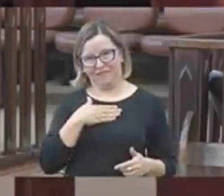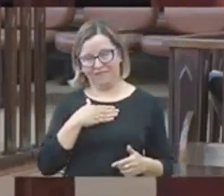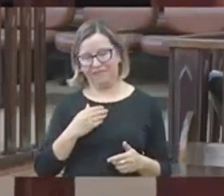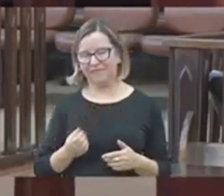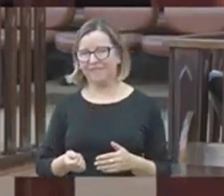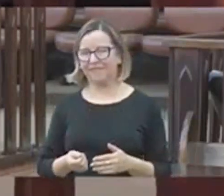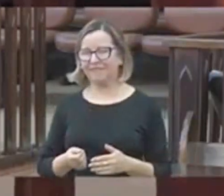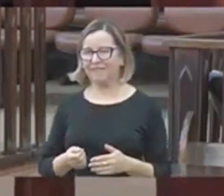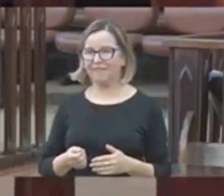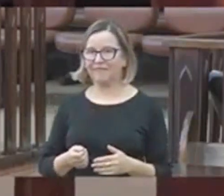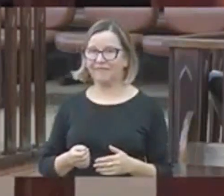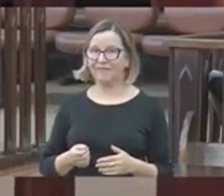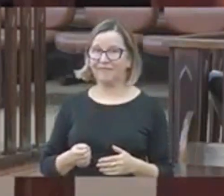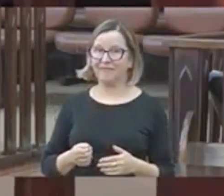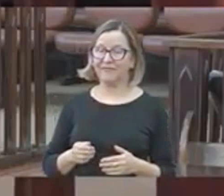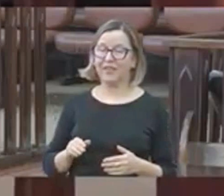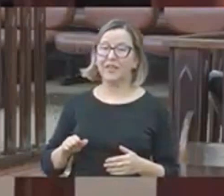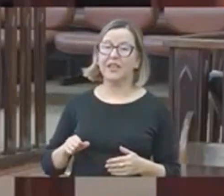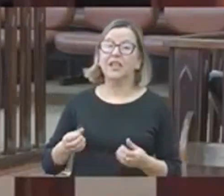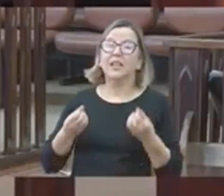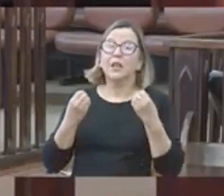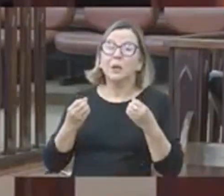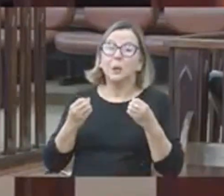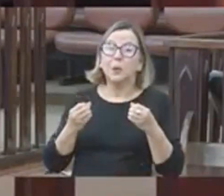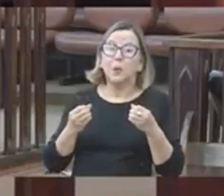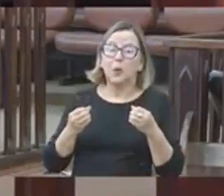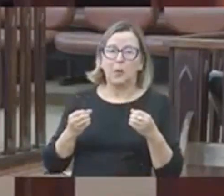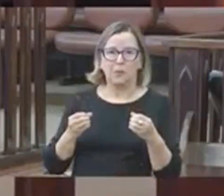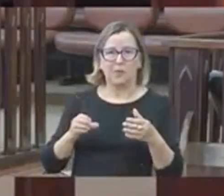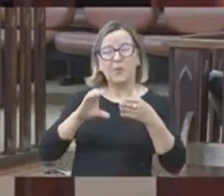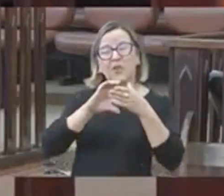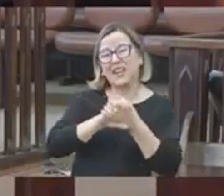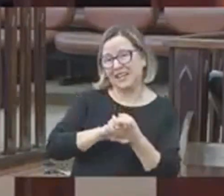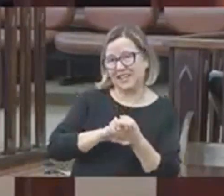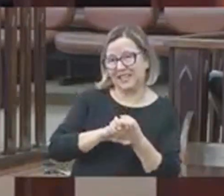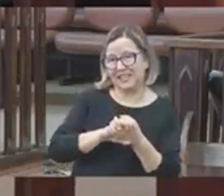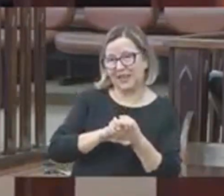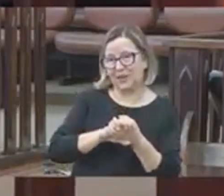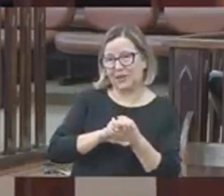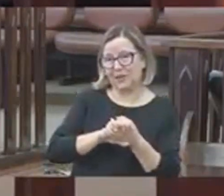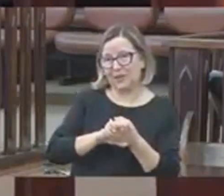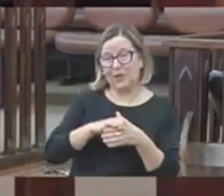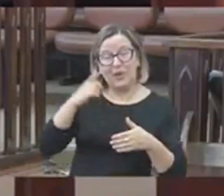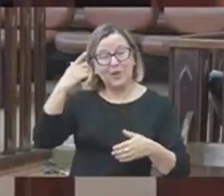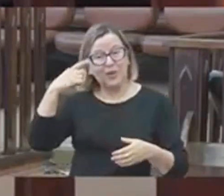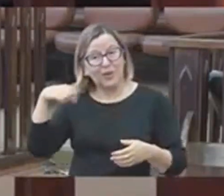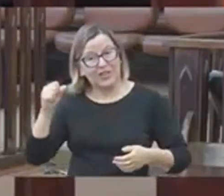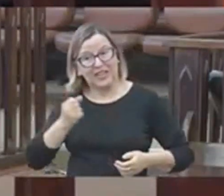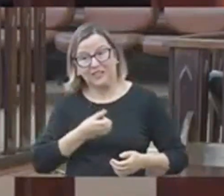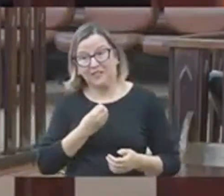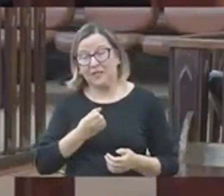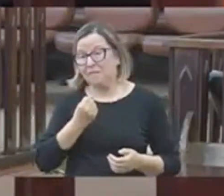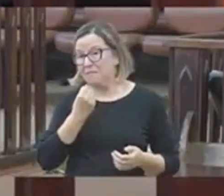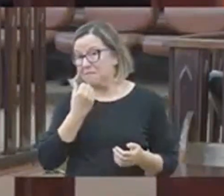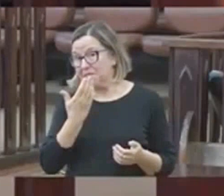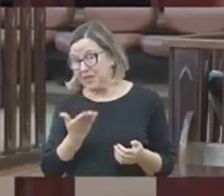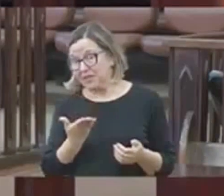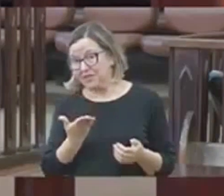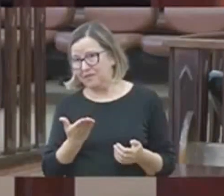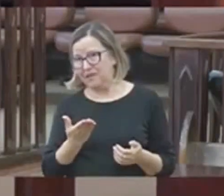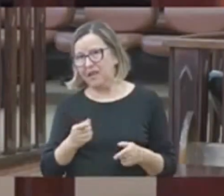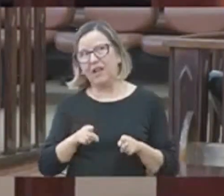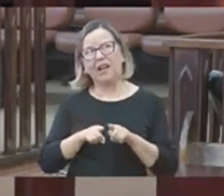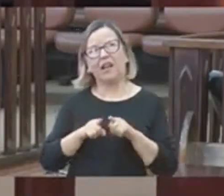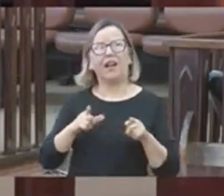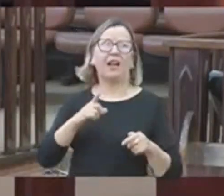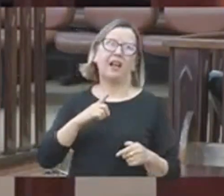casal, então, consegue viver? Você pode argumentar, mas casais que vivem sem serem cristãos há